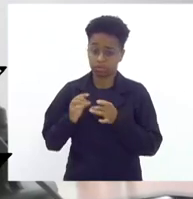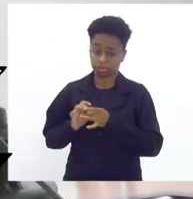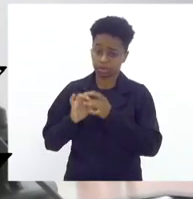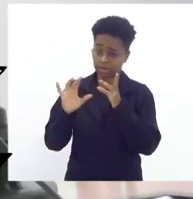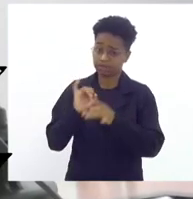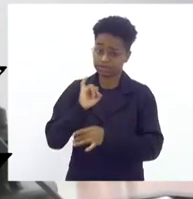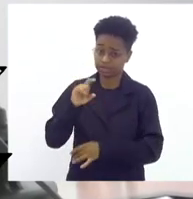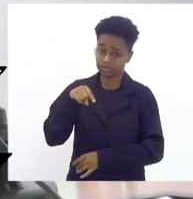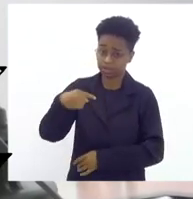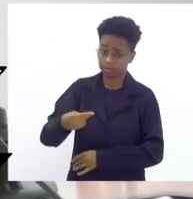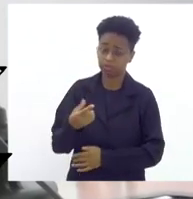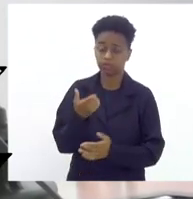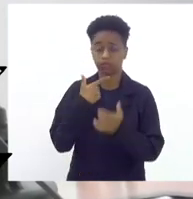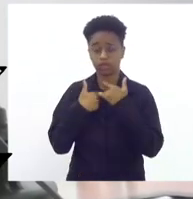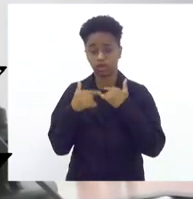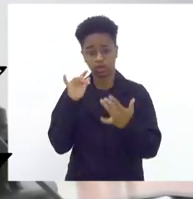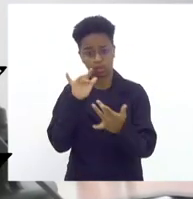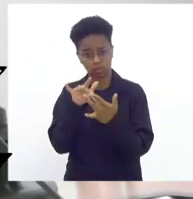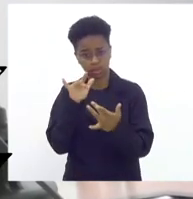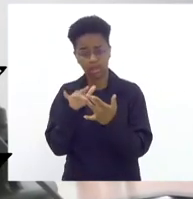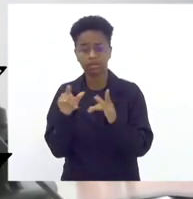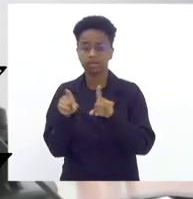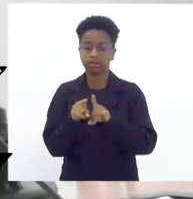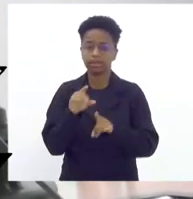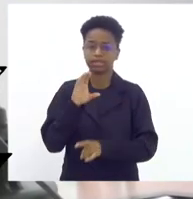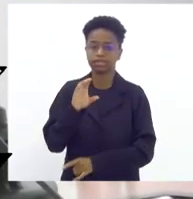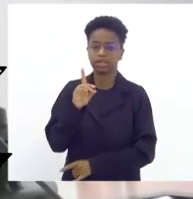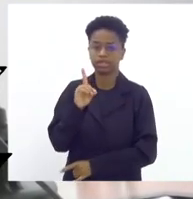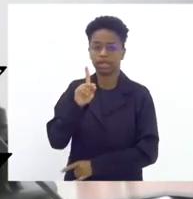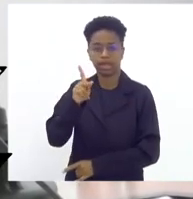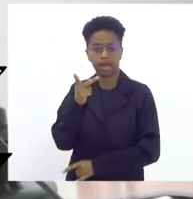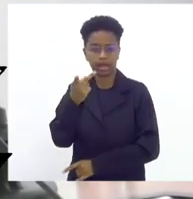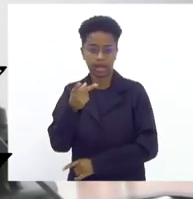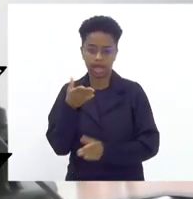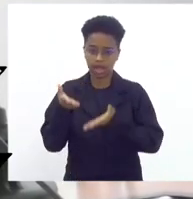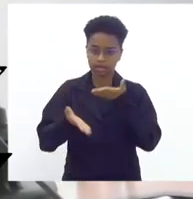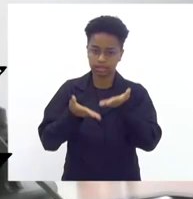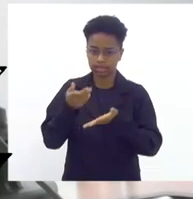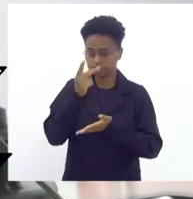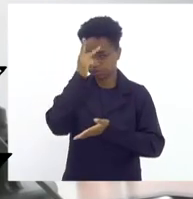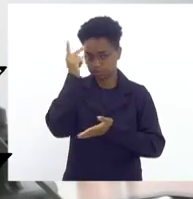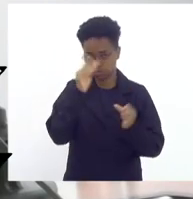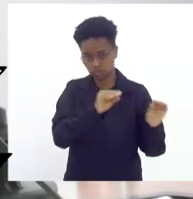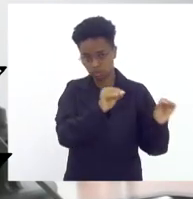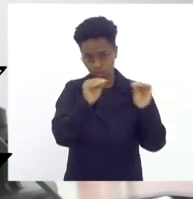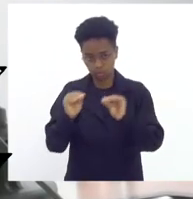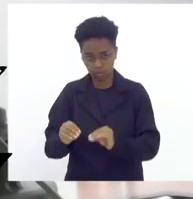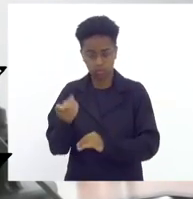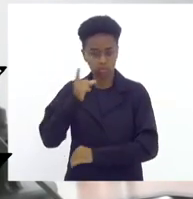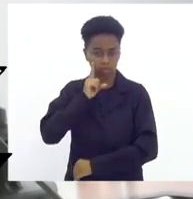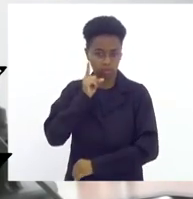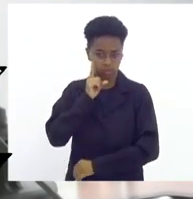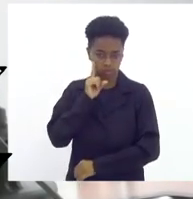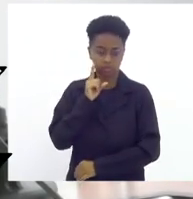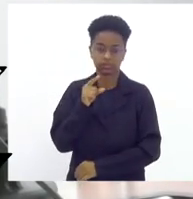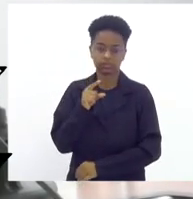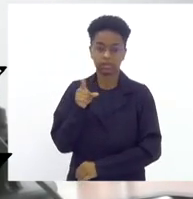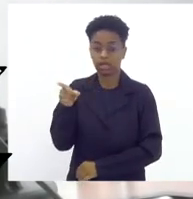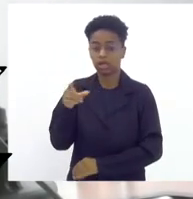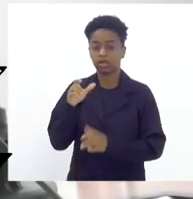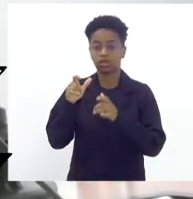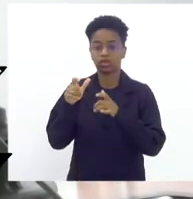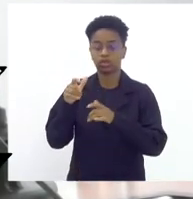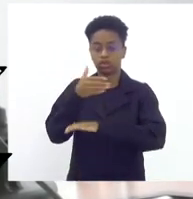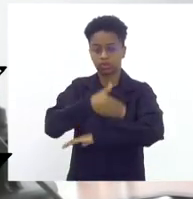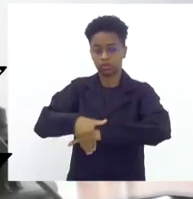entrar em contato a CDH faz atendimento a refugiados Imigrantes diariamente ali na Marechal